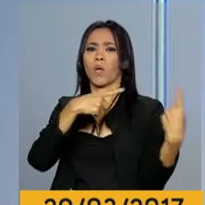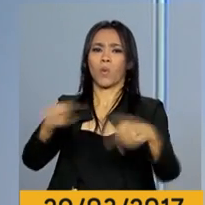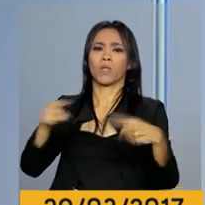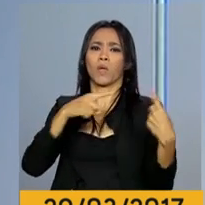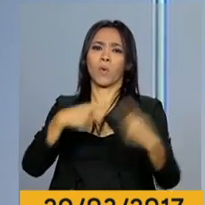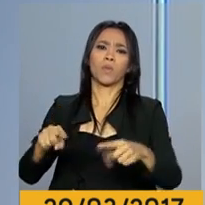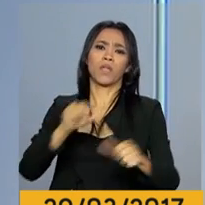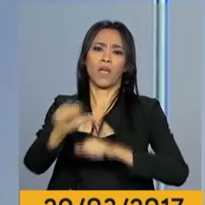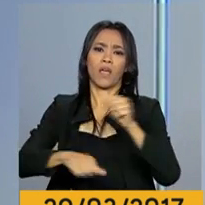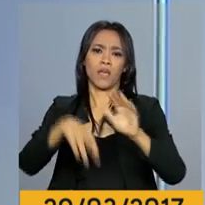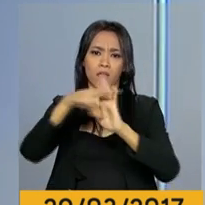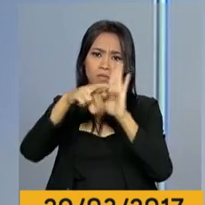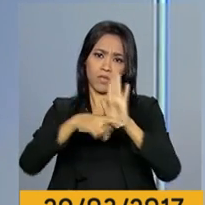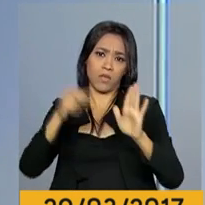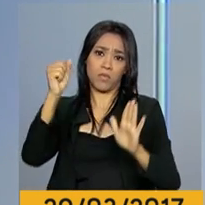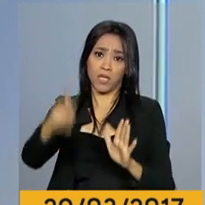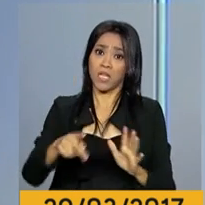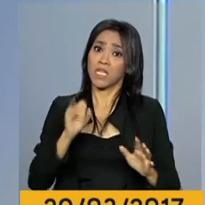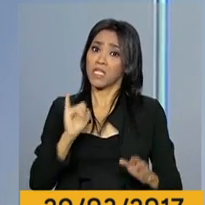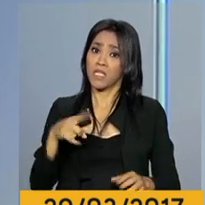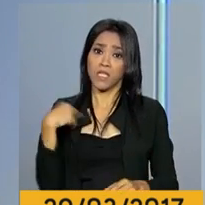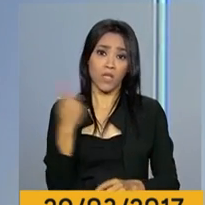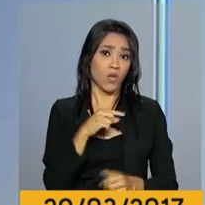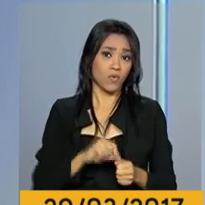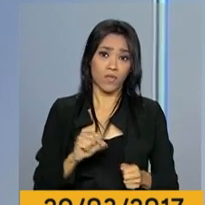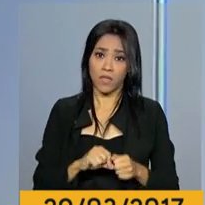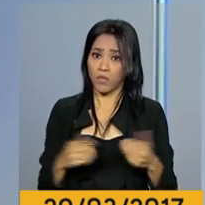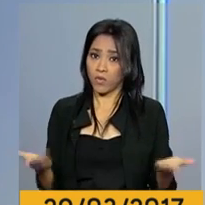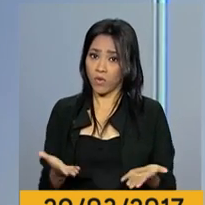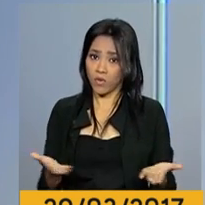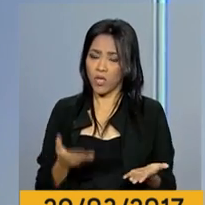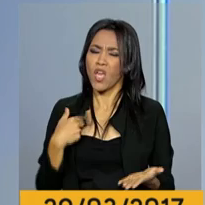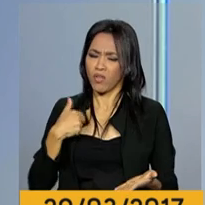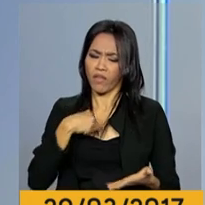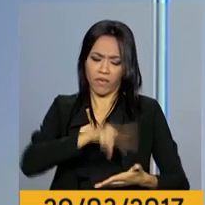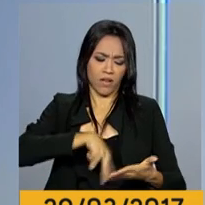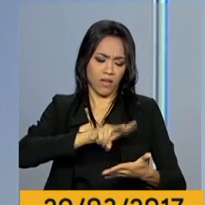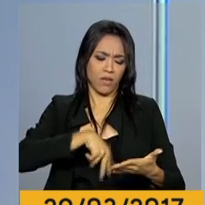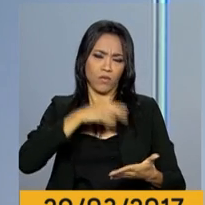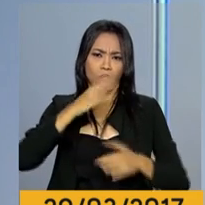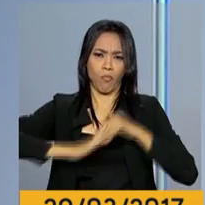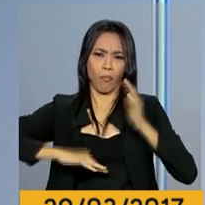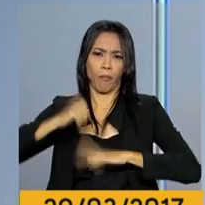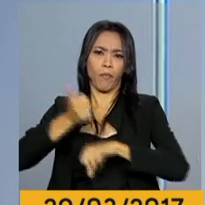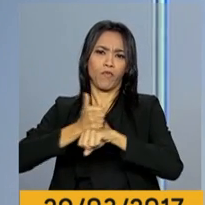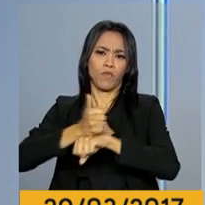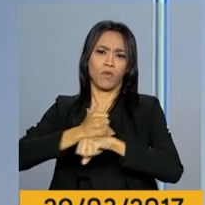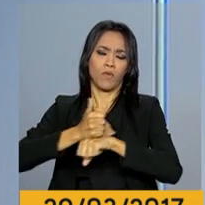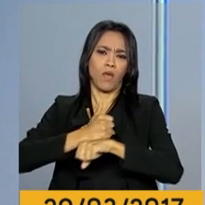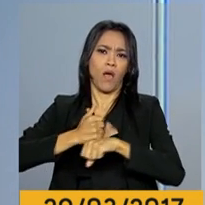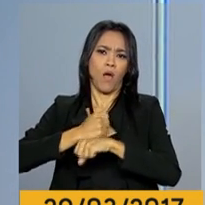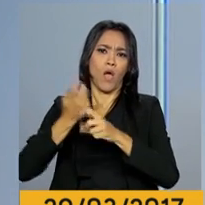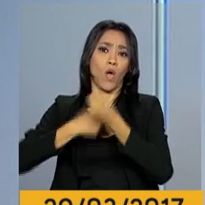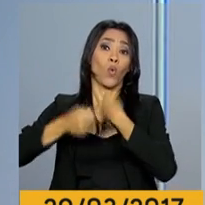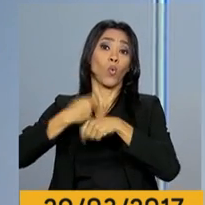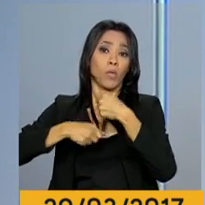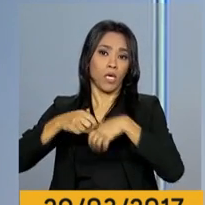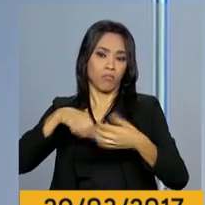fizesse a presidência hoje ainda havia nenhum economista aqui publicou um artigo nos jornais de hoje